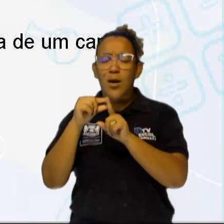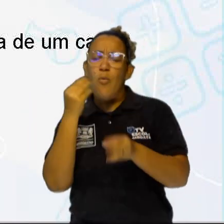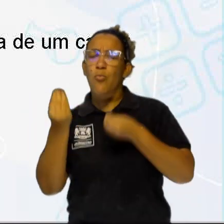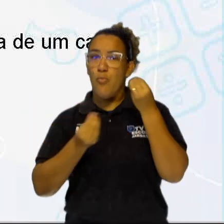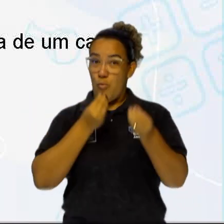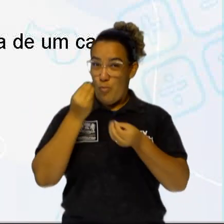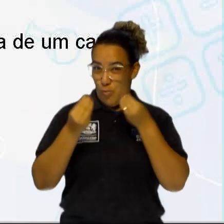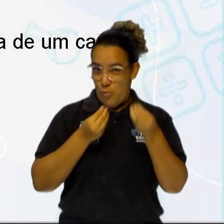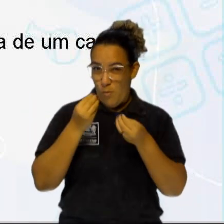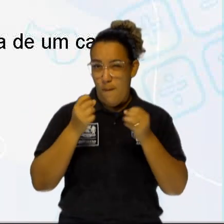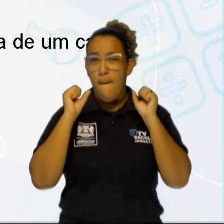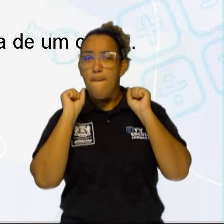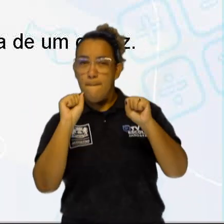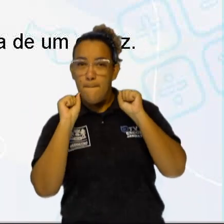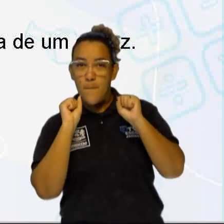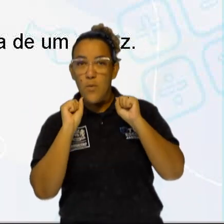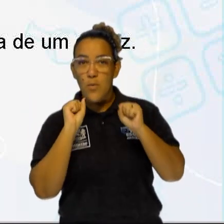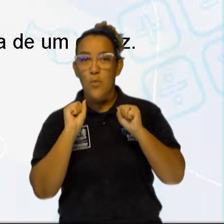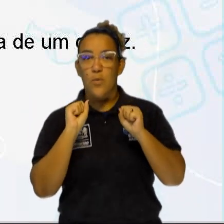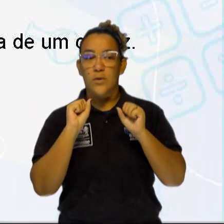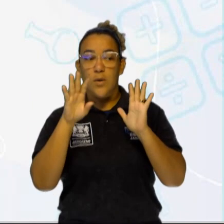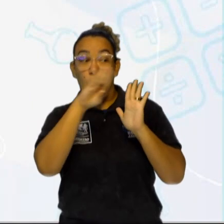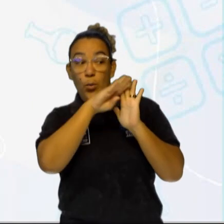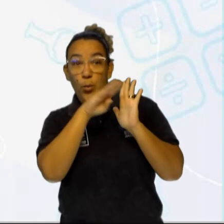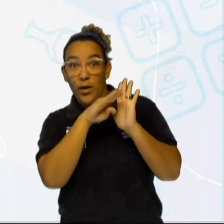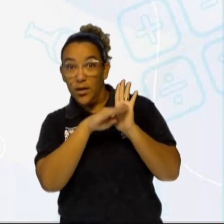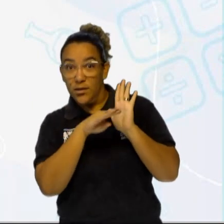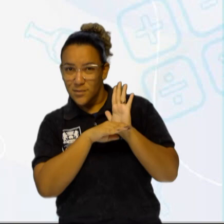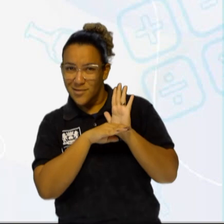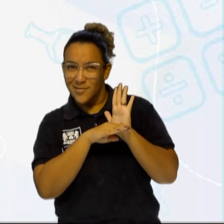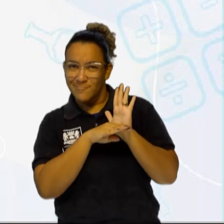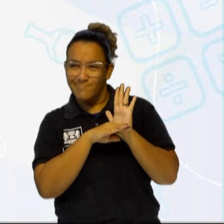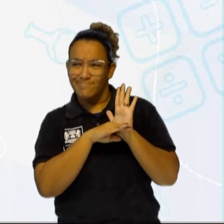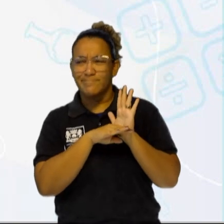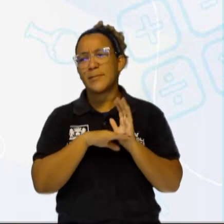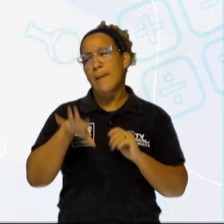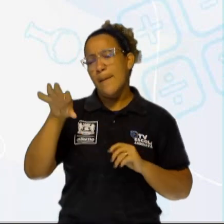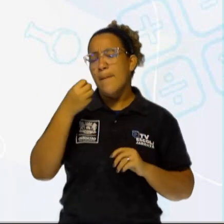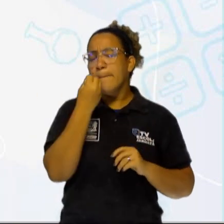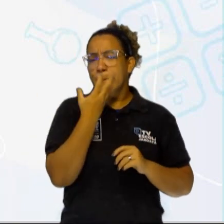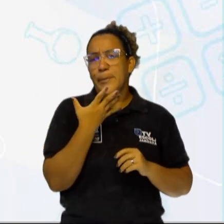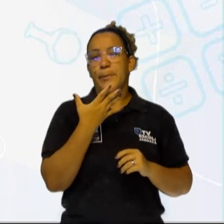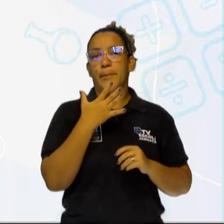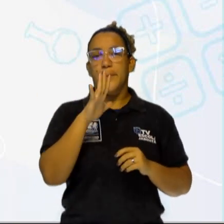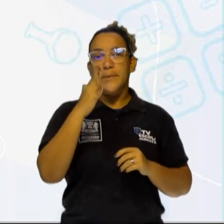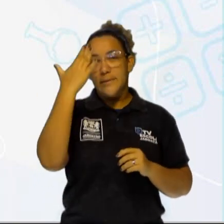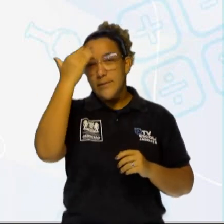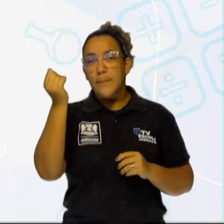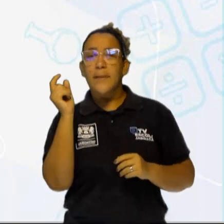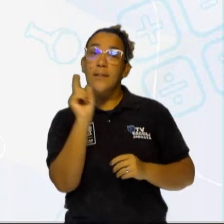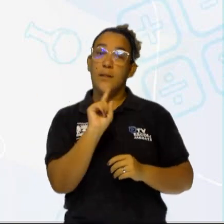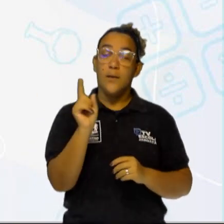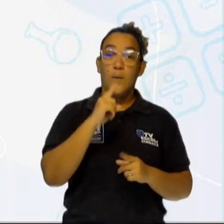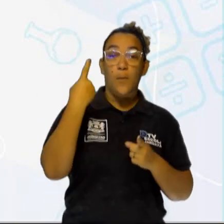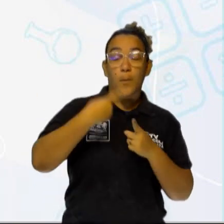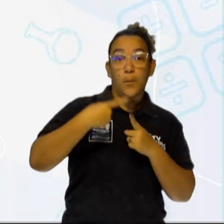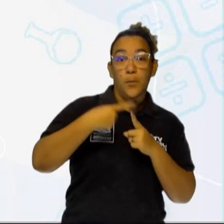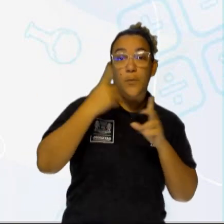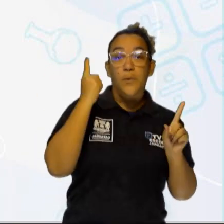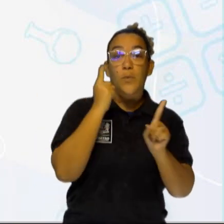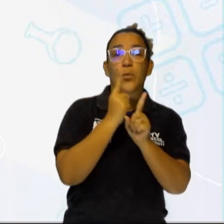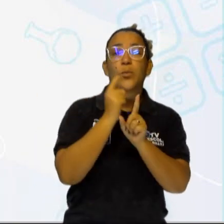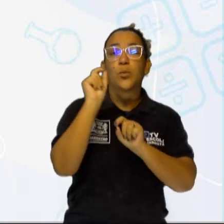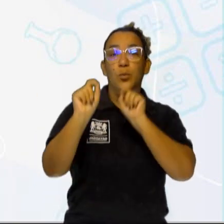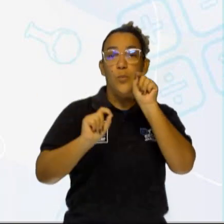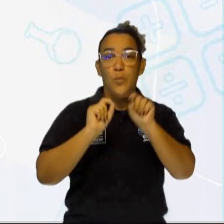ser considerado uma receita. Bom, pessoal, nós sabemos que não, né? Na verdade, o que nós encontramos aqui é justamente